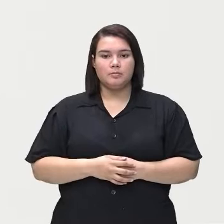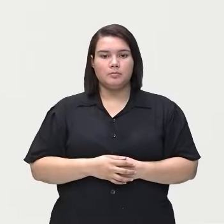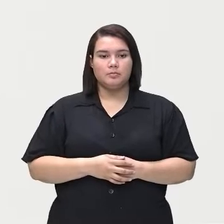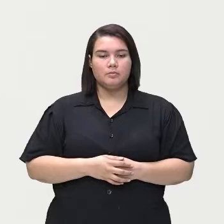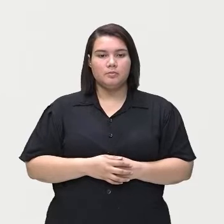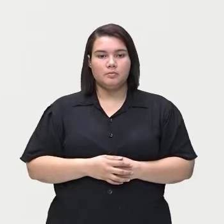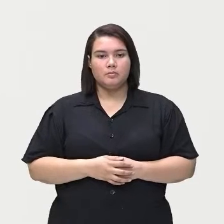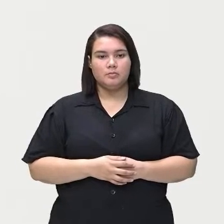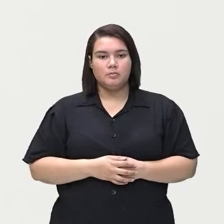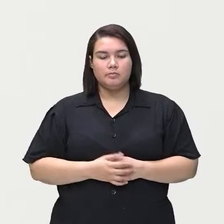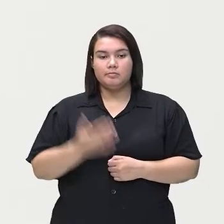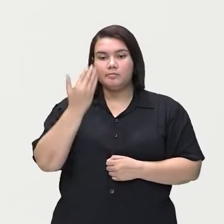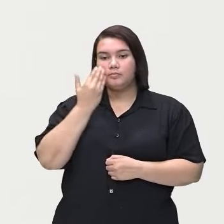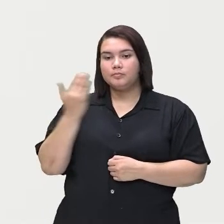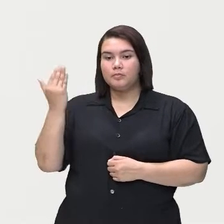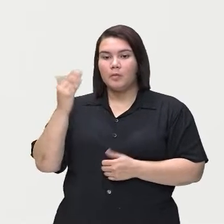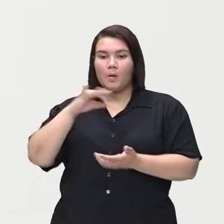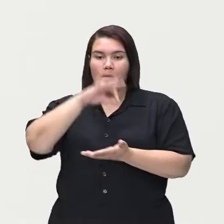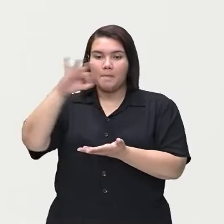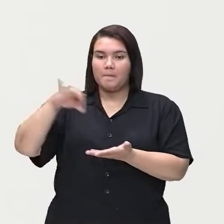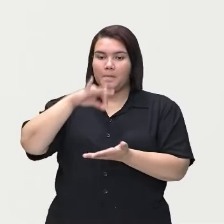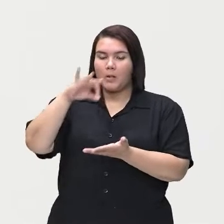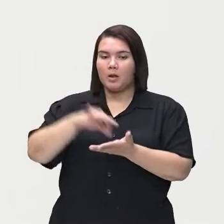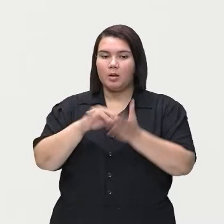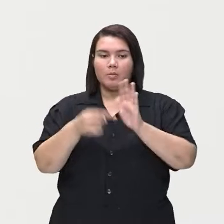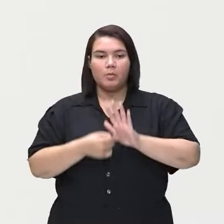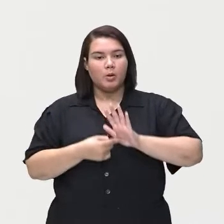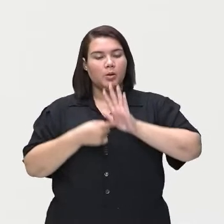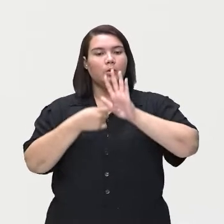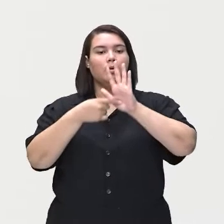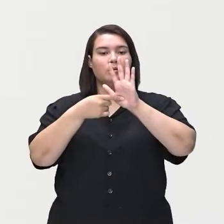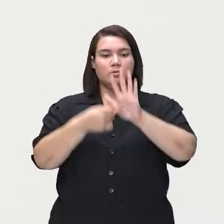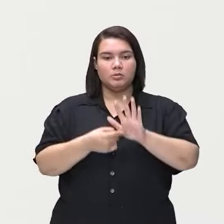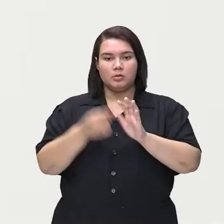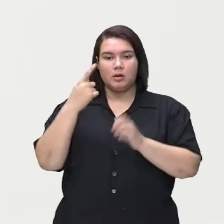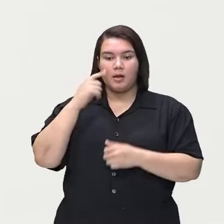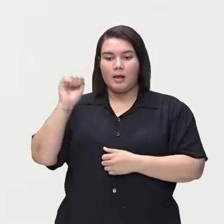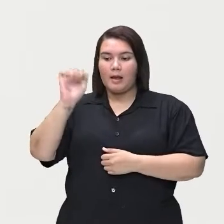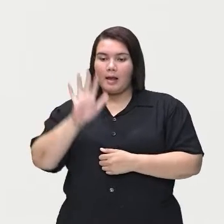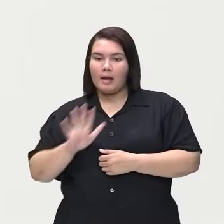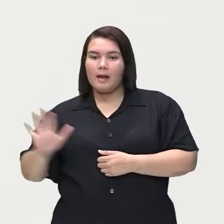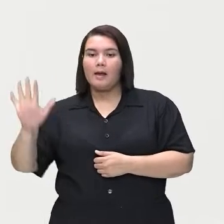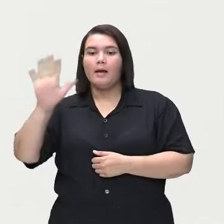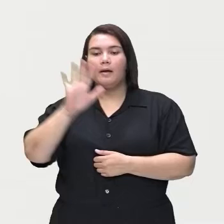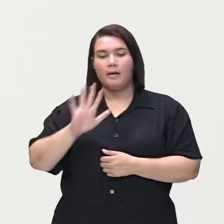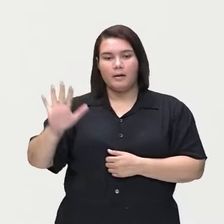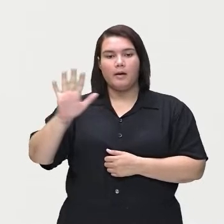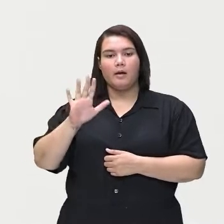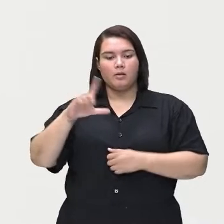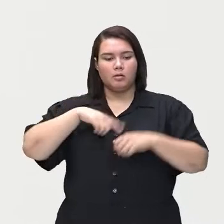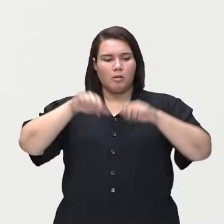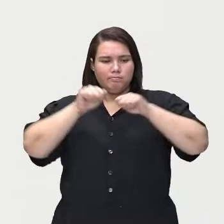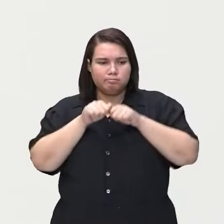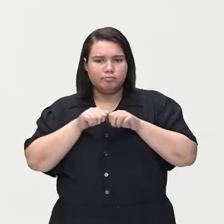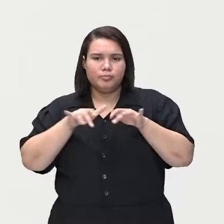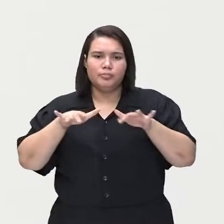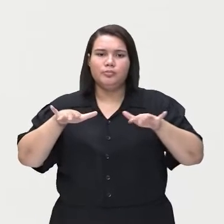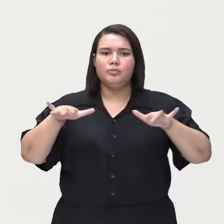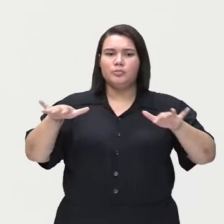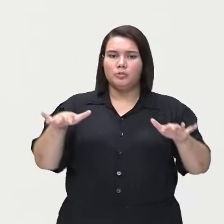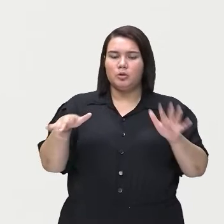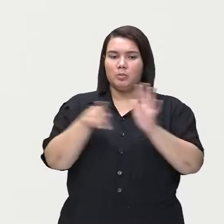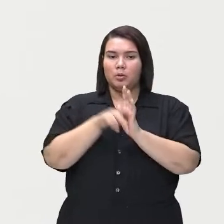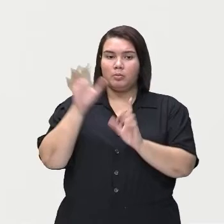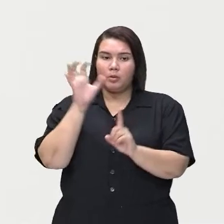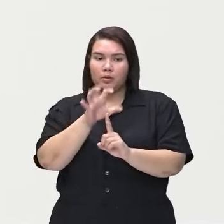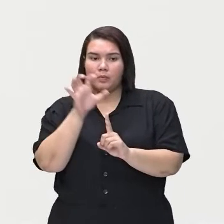Olha só, a gente tem aqui um mapa mostrando a área de dominação, a área de expansão da